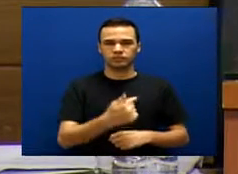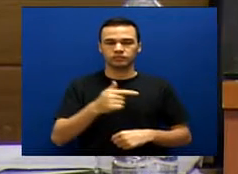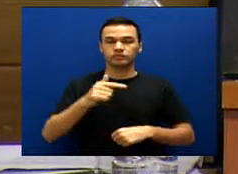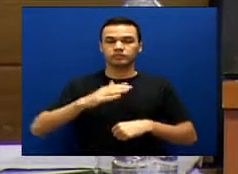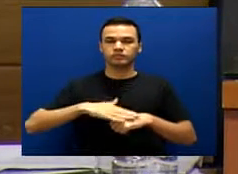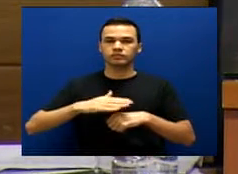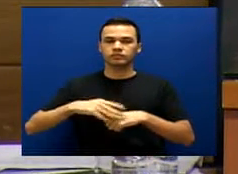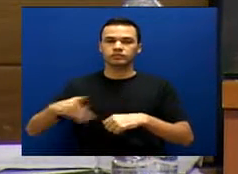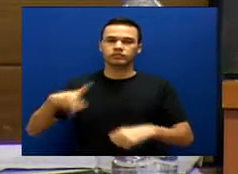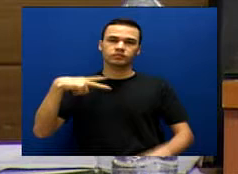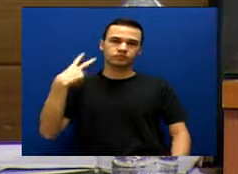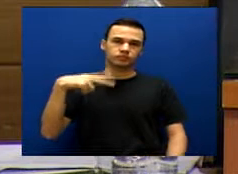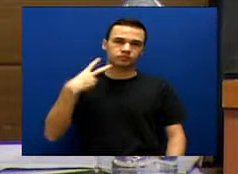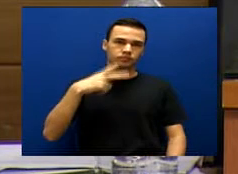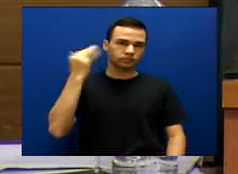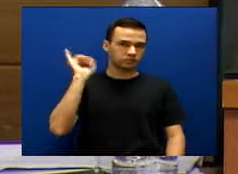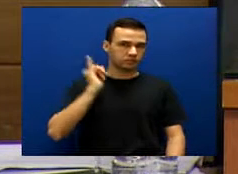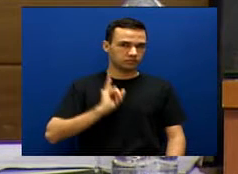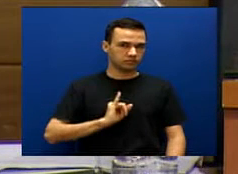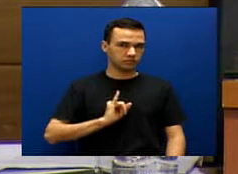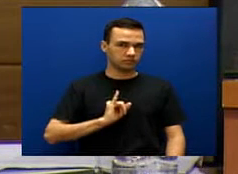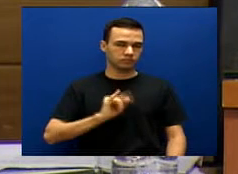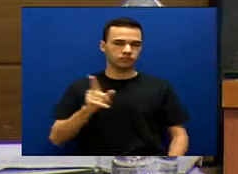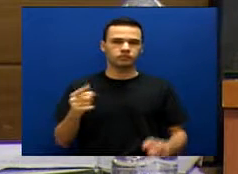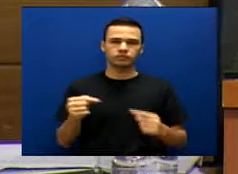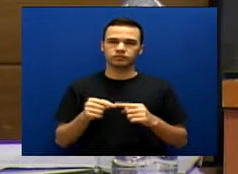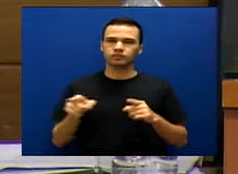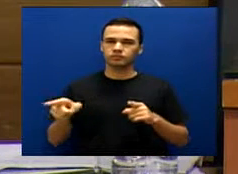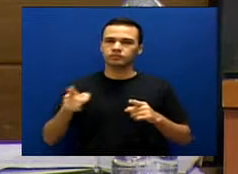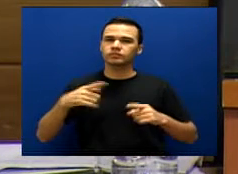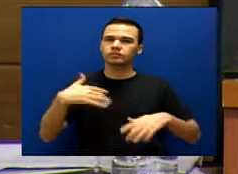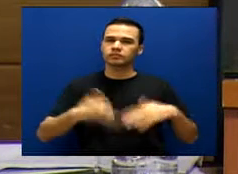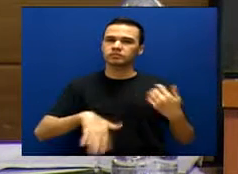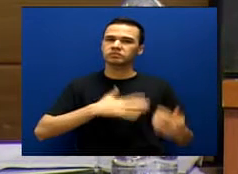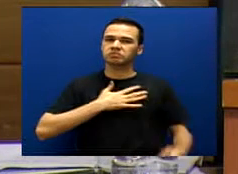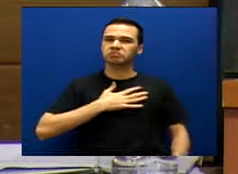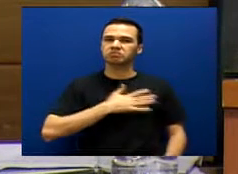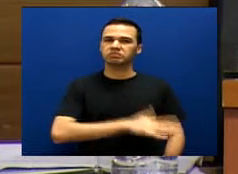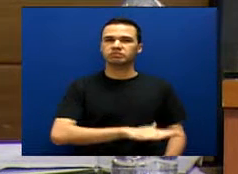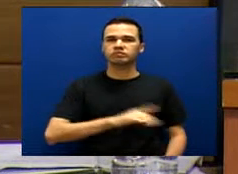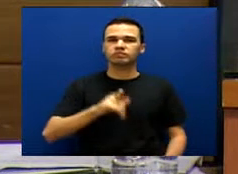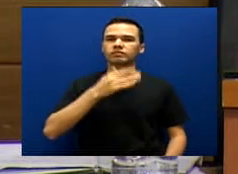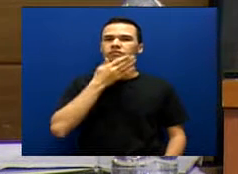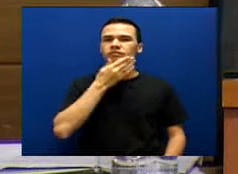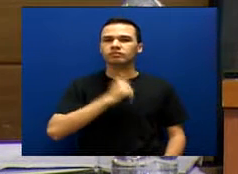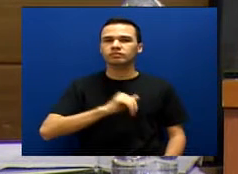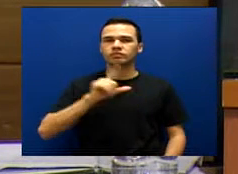autoria da vereadora Yara Bernardi, no qual manifesta repúdio ao doutor